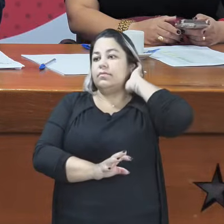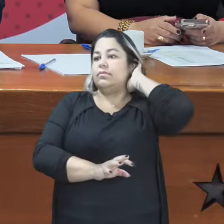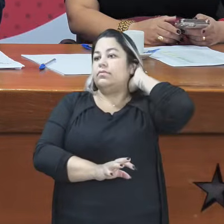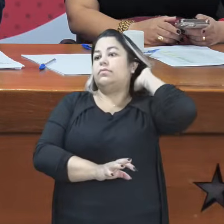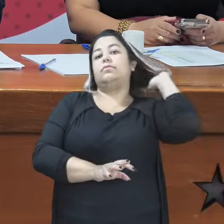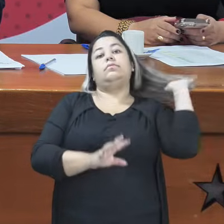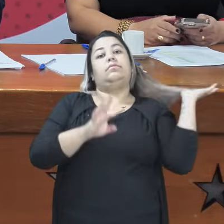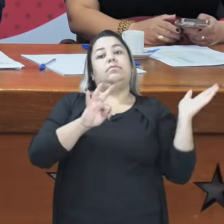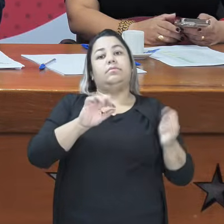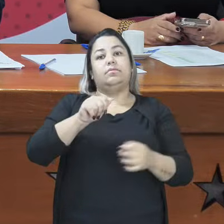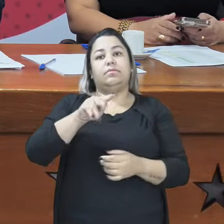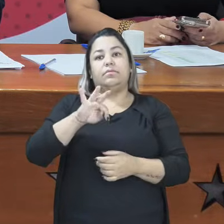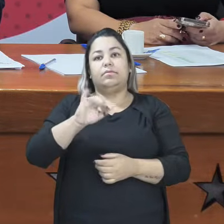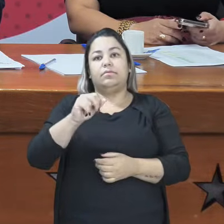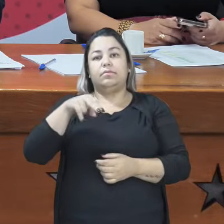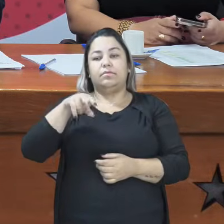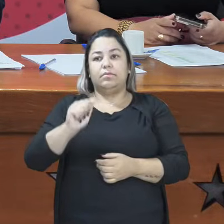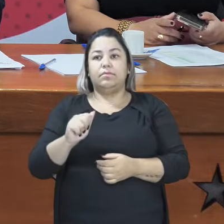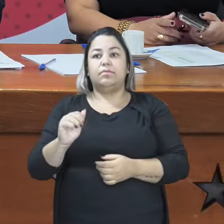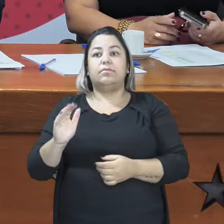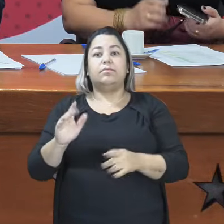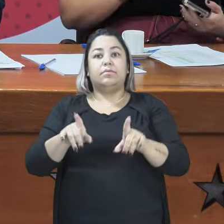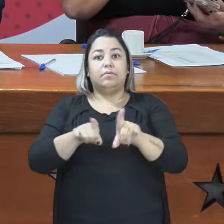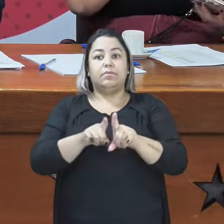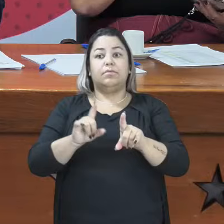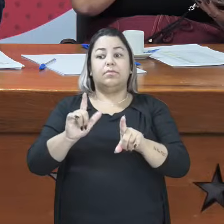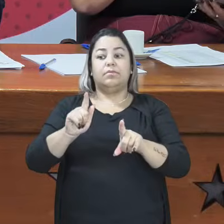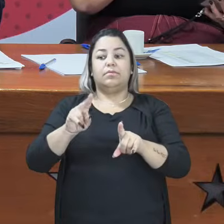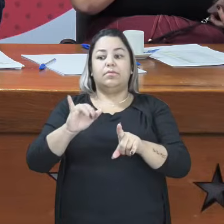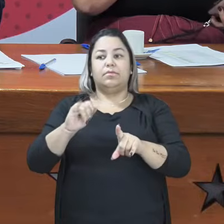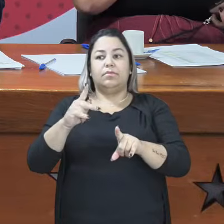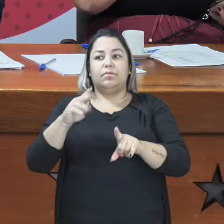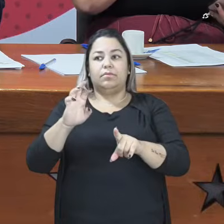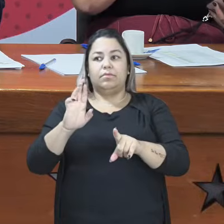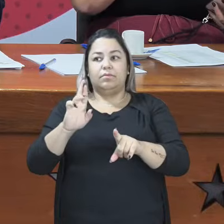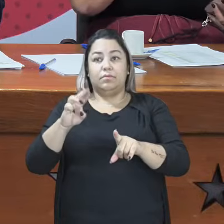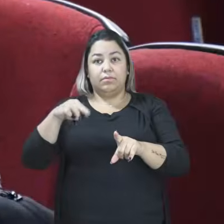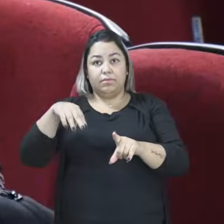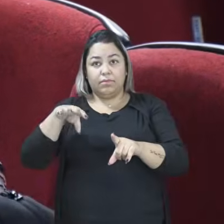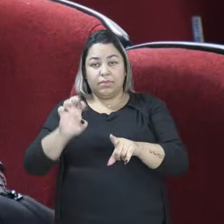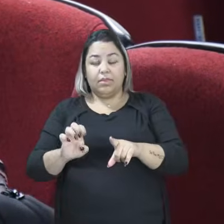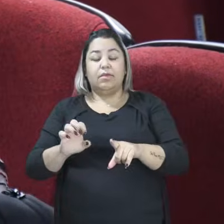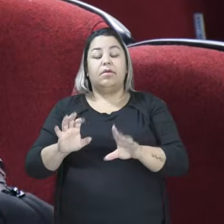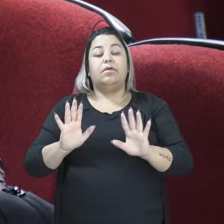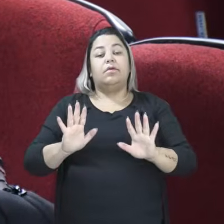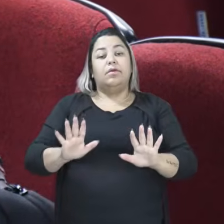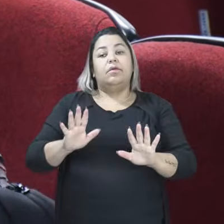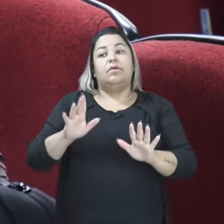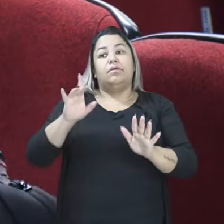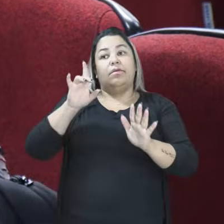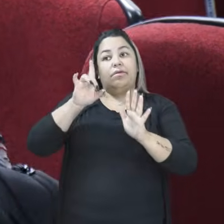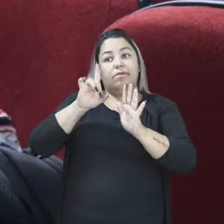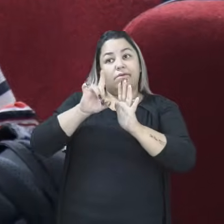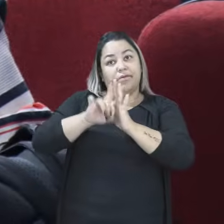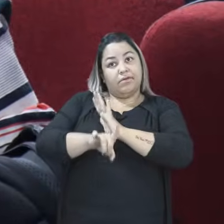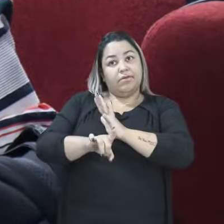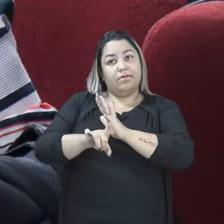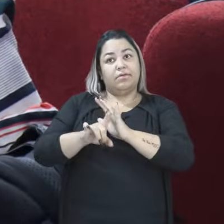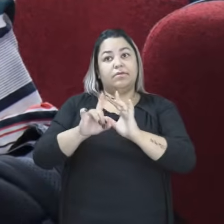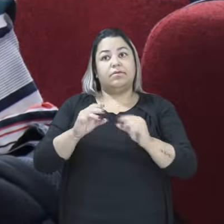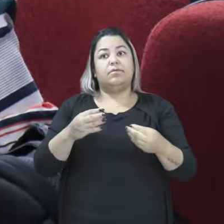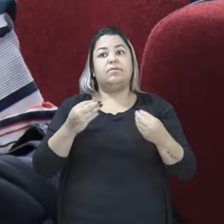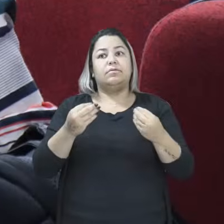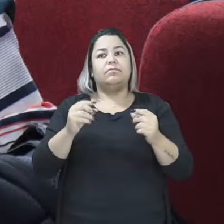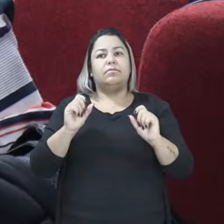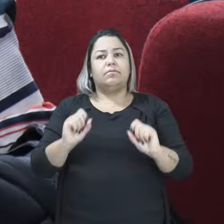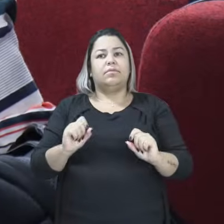Tatiana, da coluna Guilherme Amado. Edinho, eu sei que você acabou de se eleger, mas vou fazer essa pergunta. Como é que já está a composição da